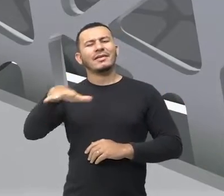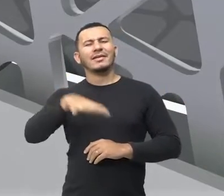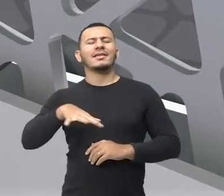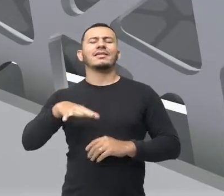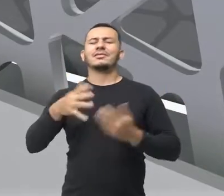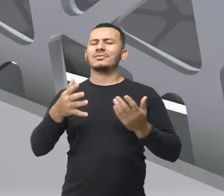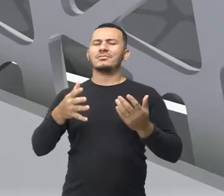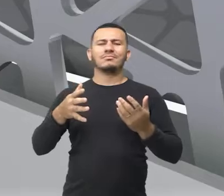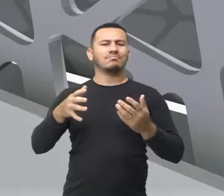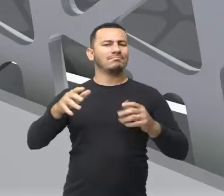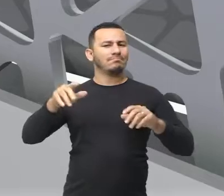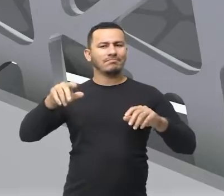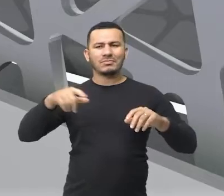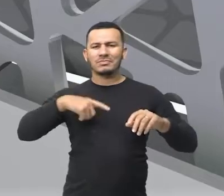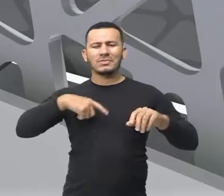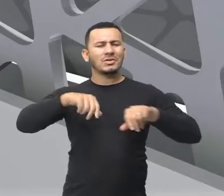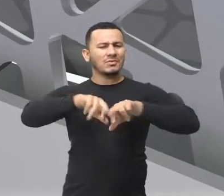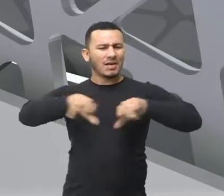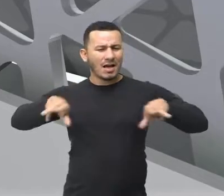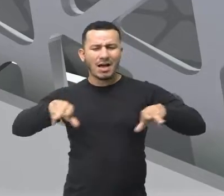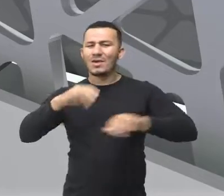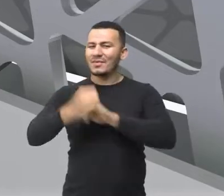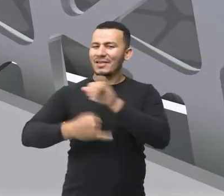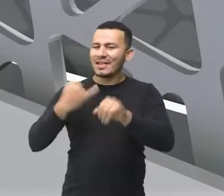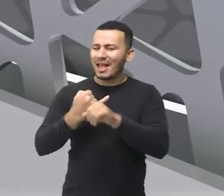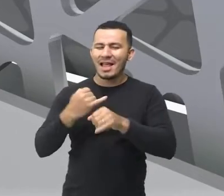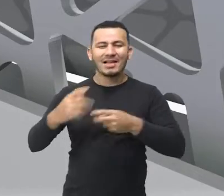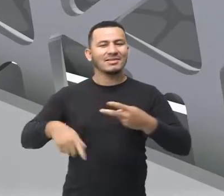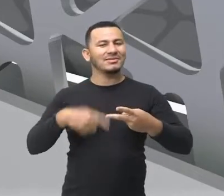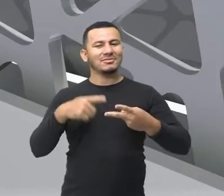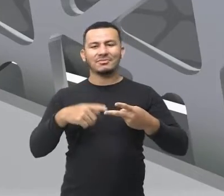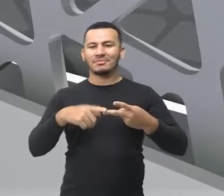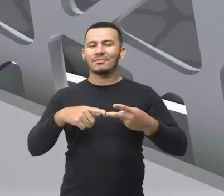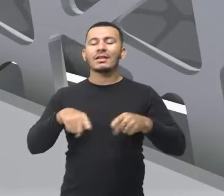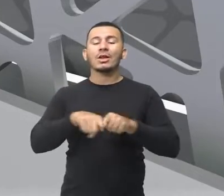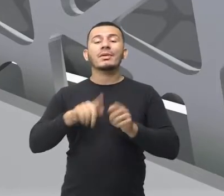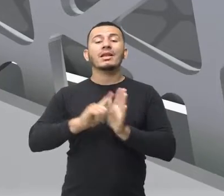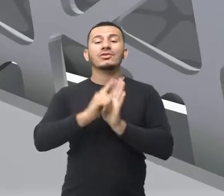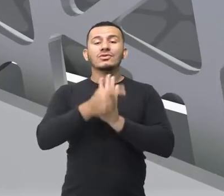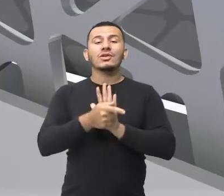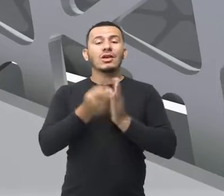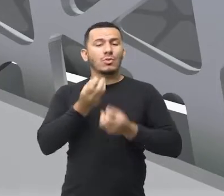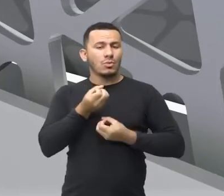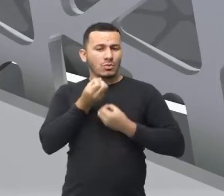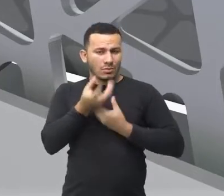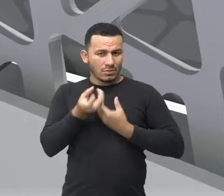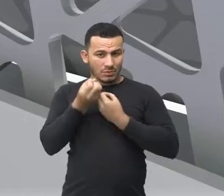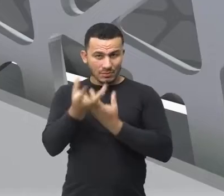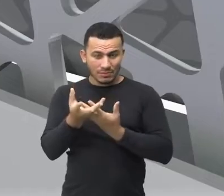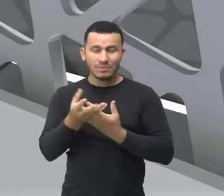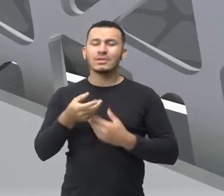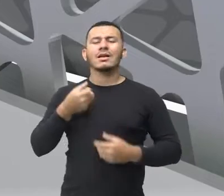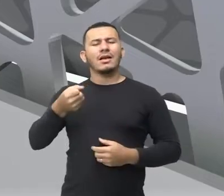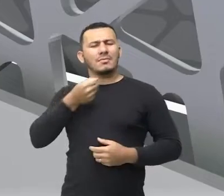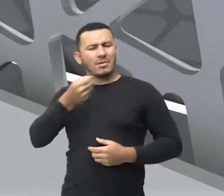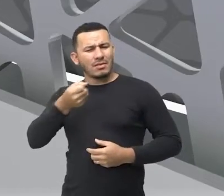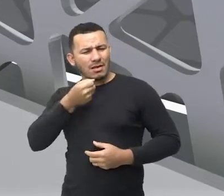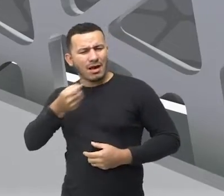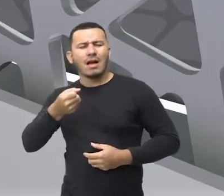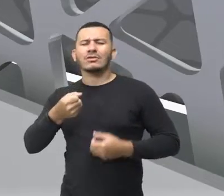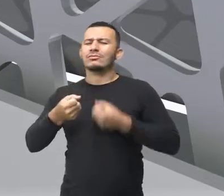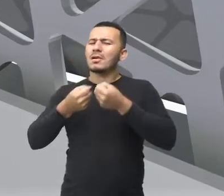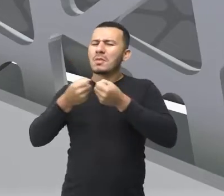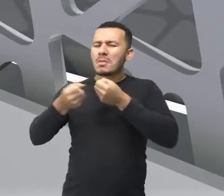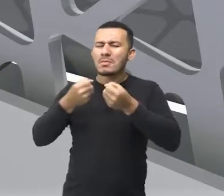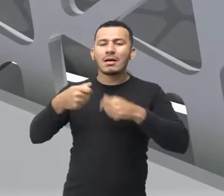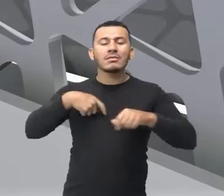presentes nas mídias, em especial na internet, em especial gêneros de notícia, de reportagem, para